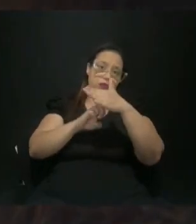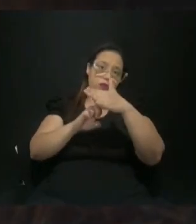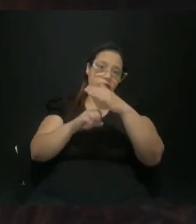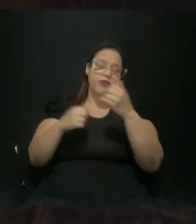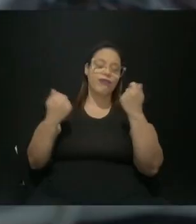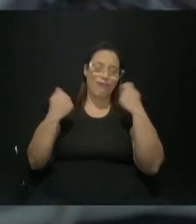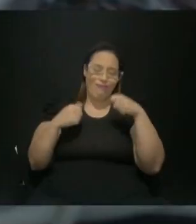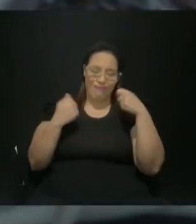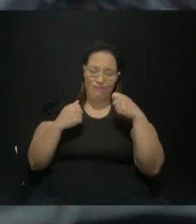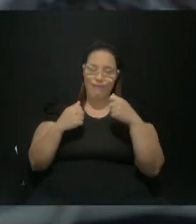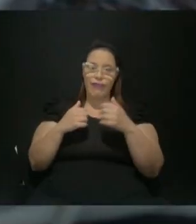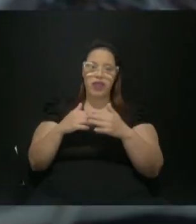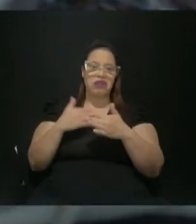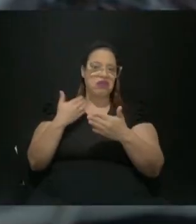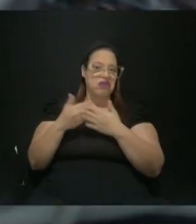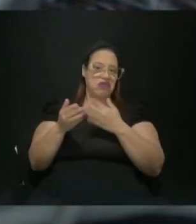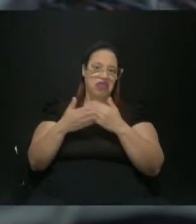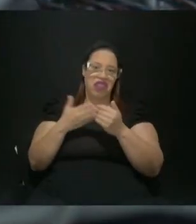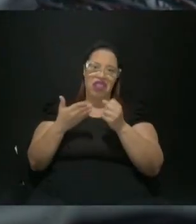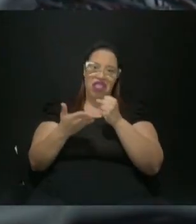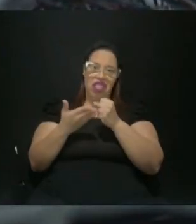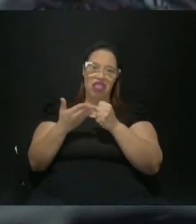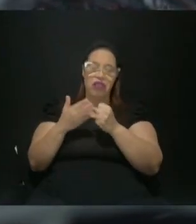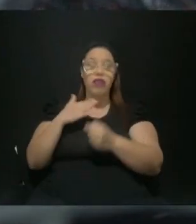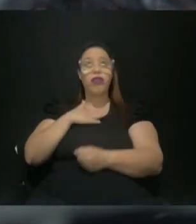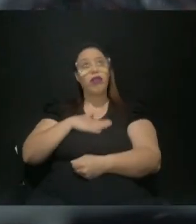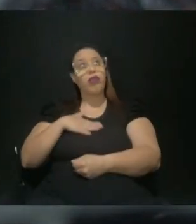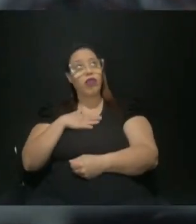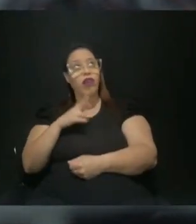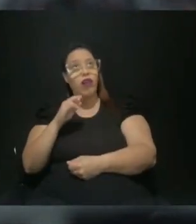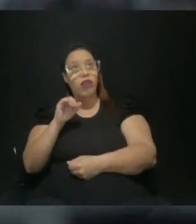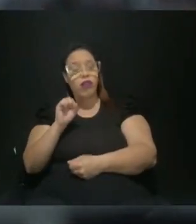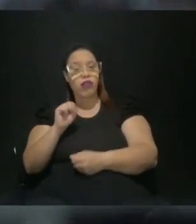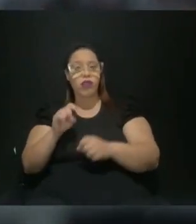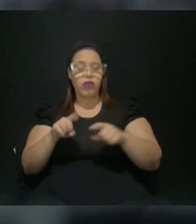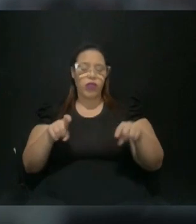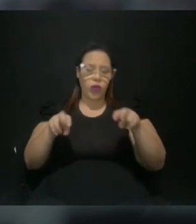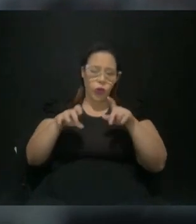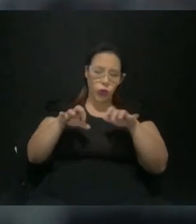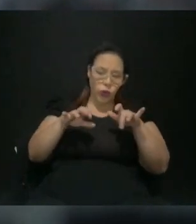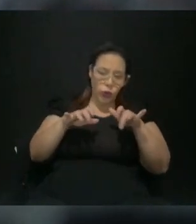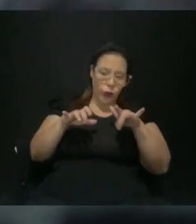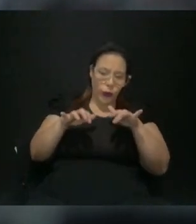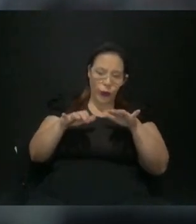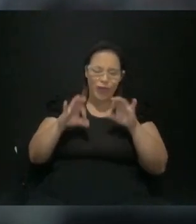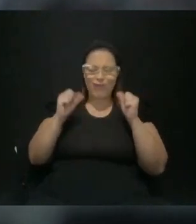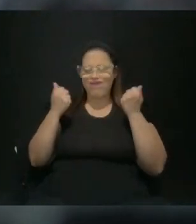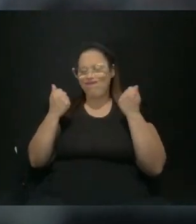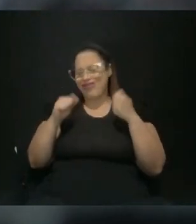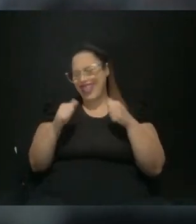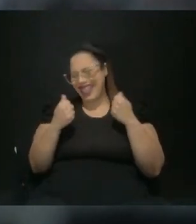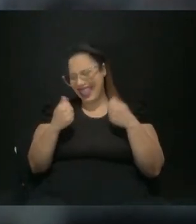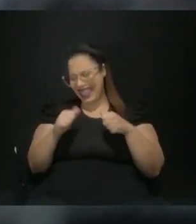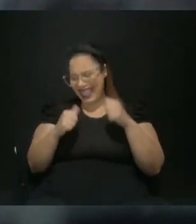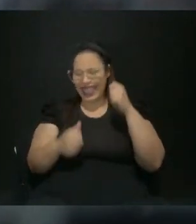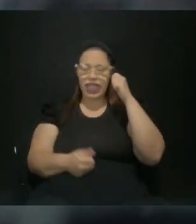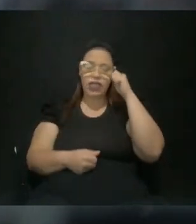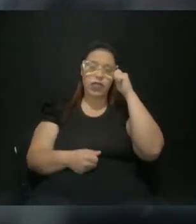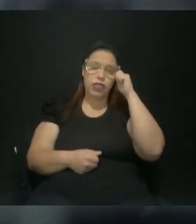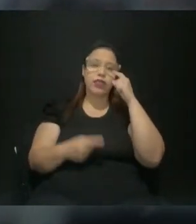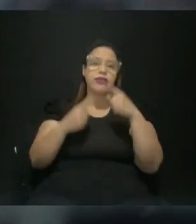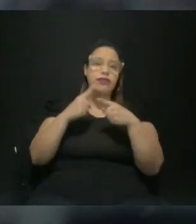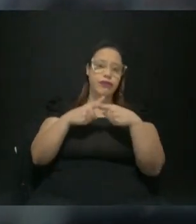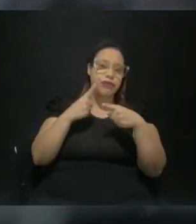aí não tem patamar. Eu gosto de dizer que a rede de computadores é uma área extremamente necessária, né? Porque ela tem